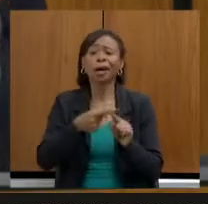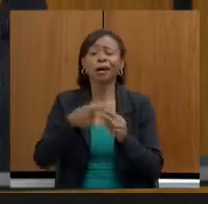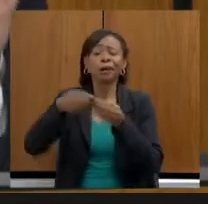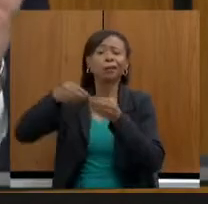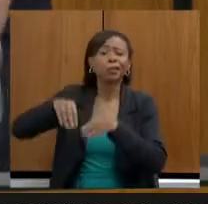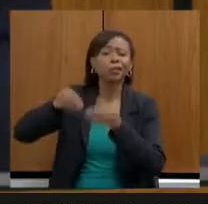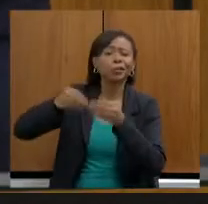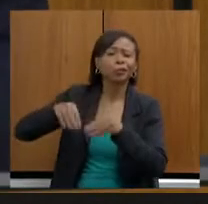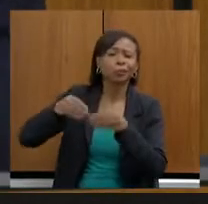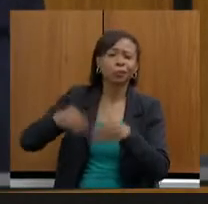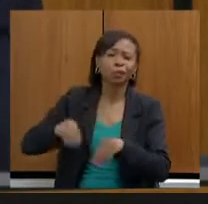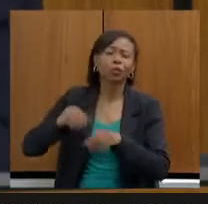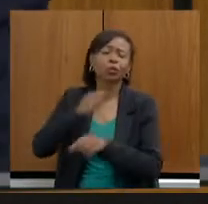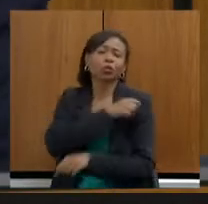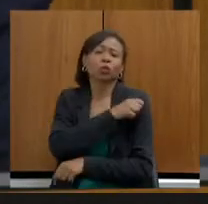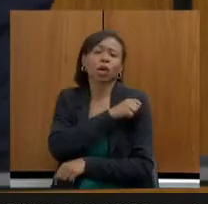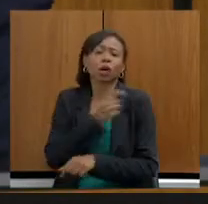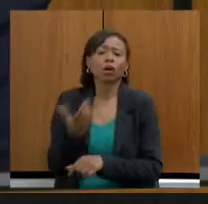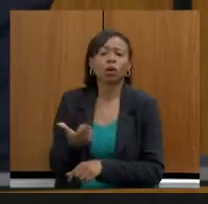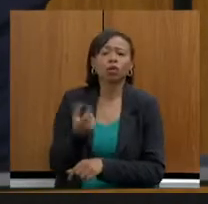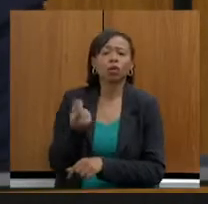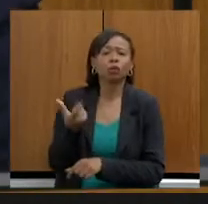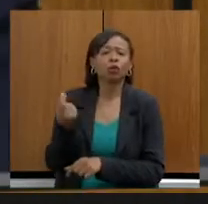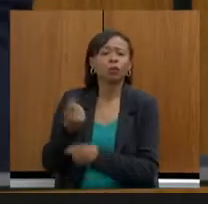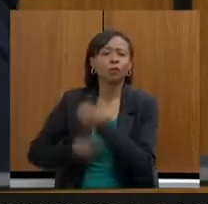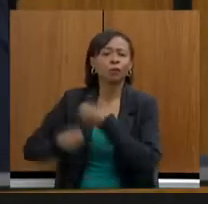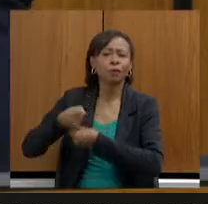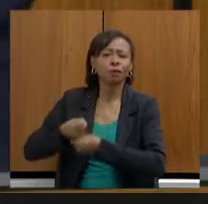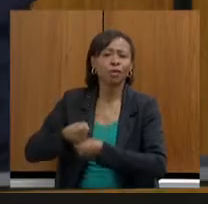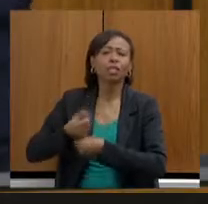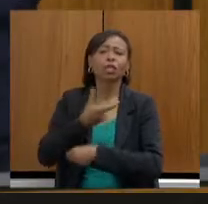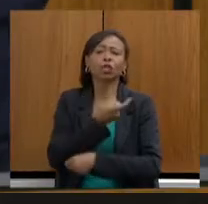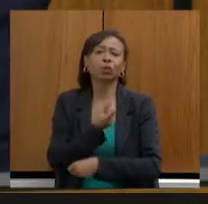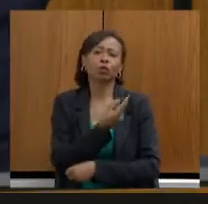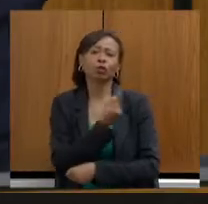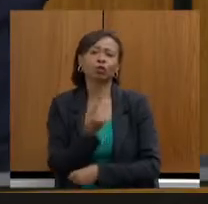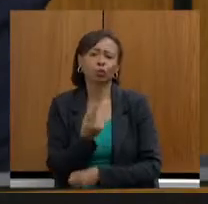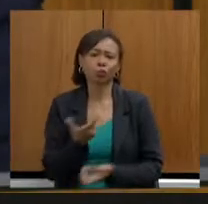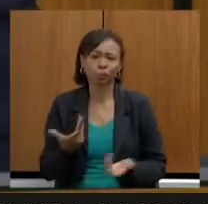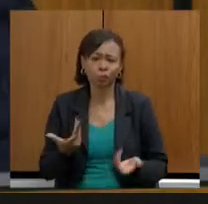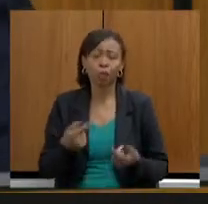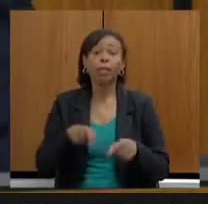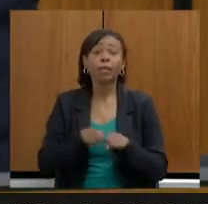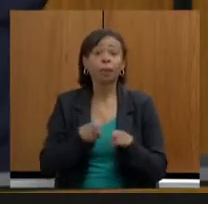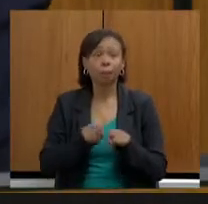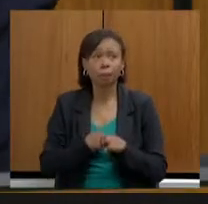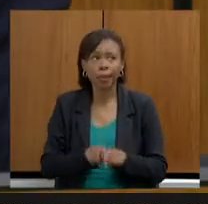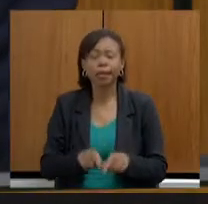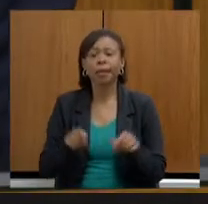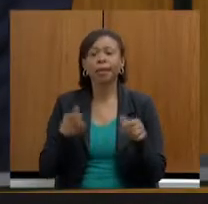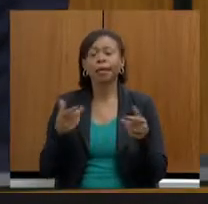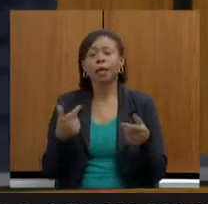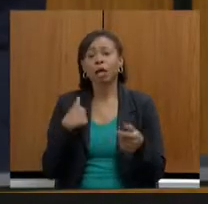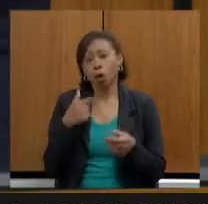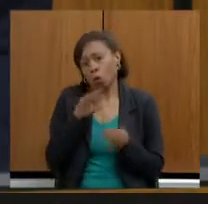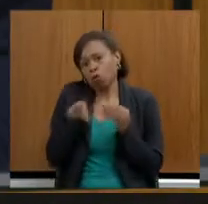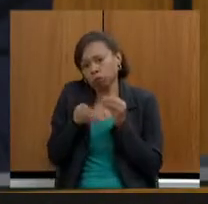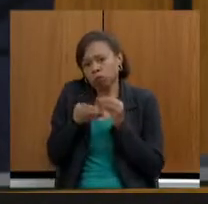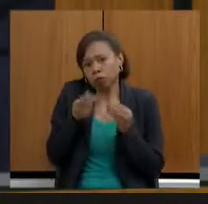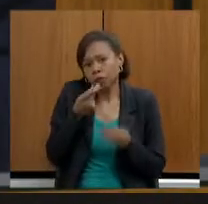sofridas pelos alunos de 2022 1021 E aí complemento dizendo que